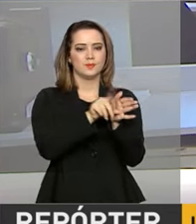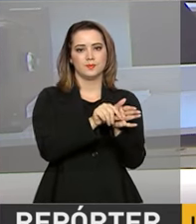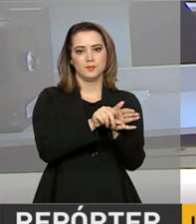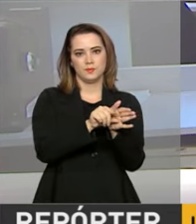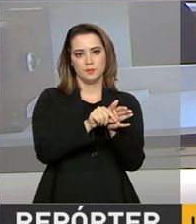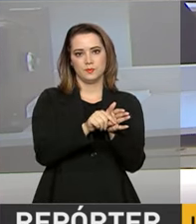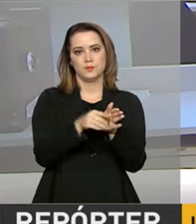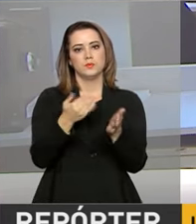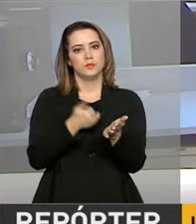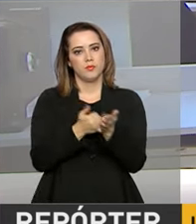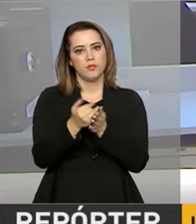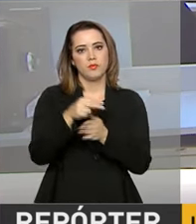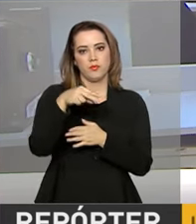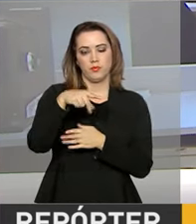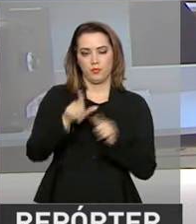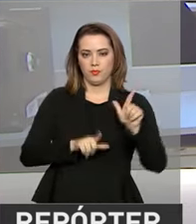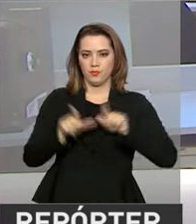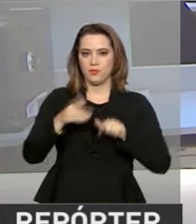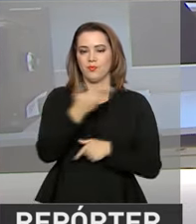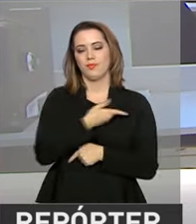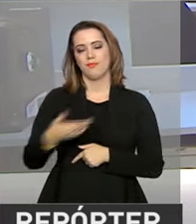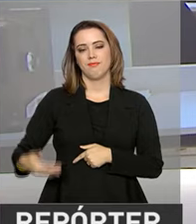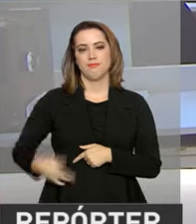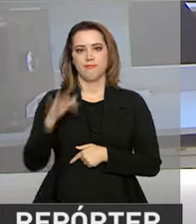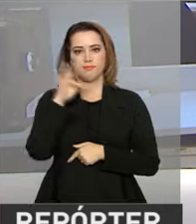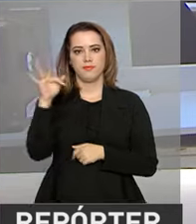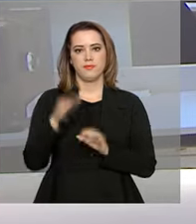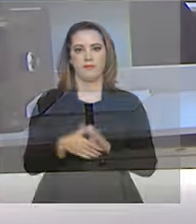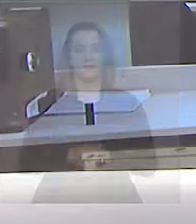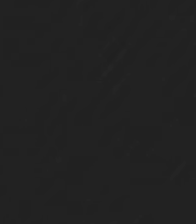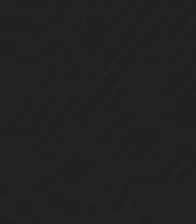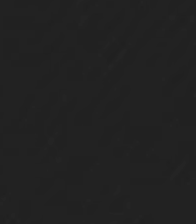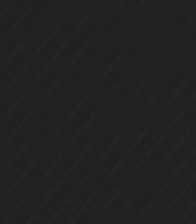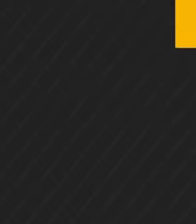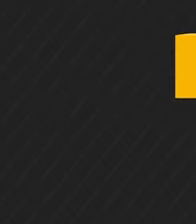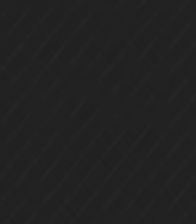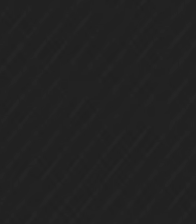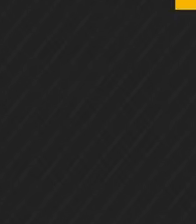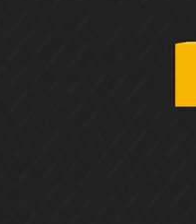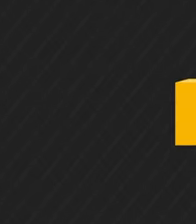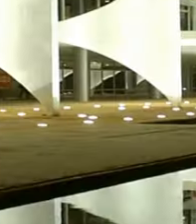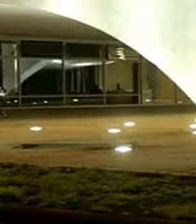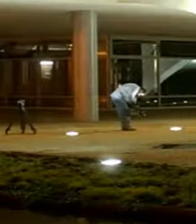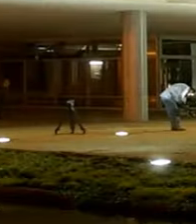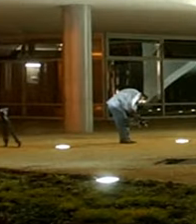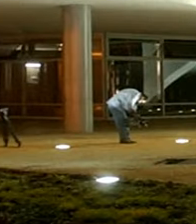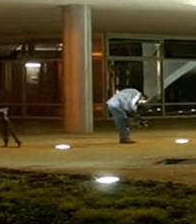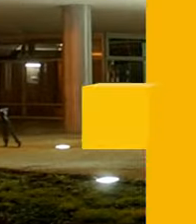sociais. Continue na NBR, a TV do Governo Federal.